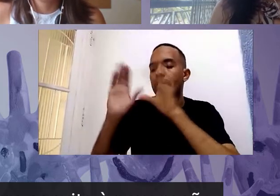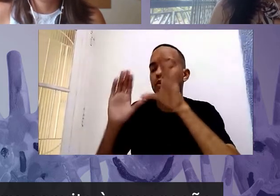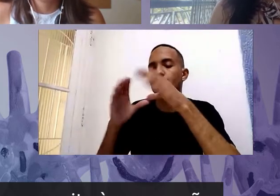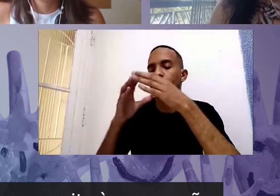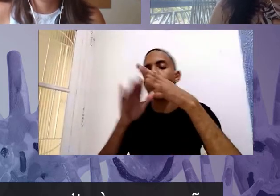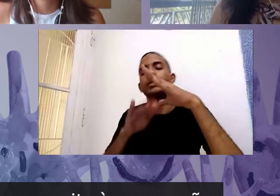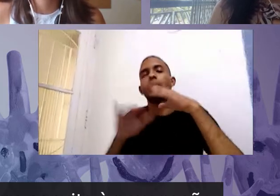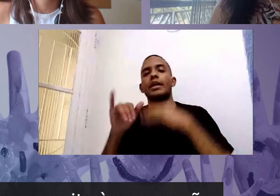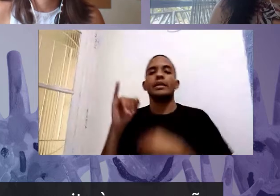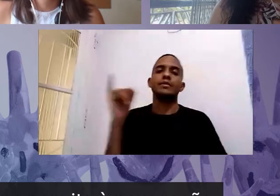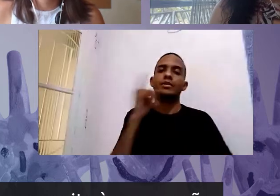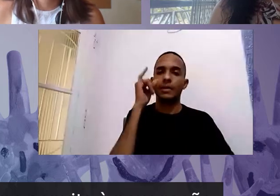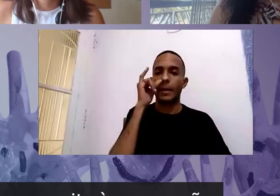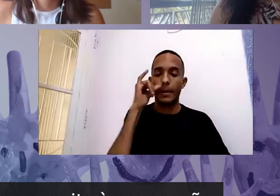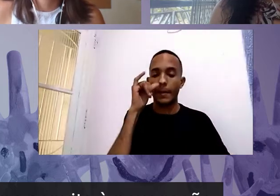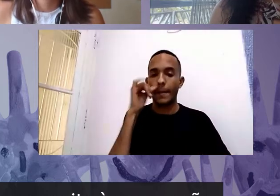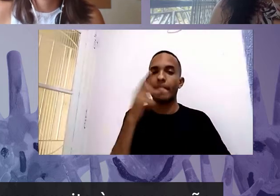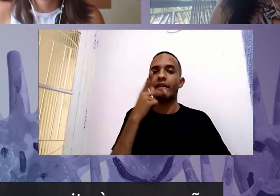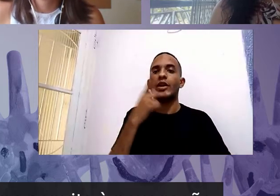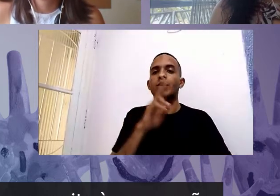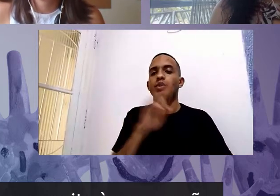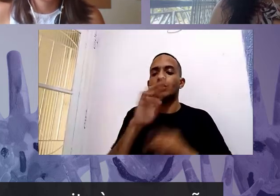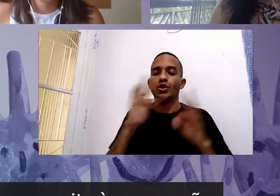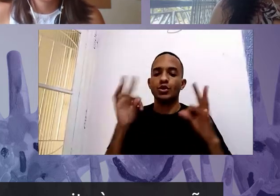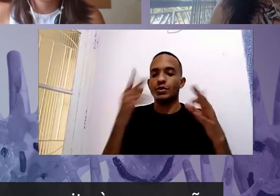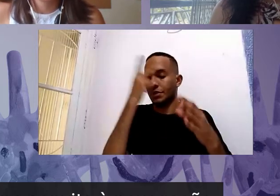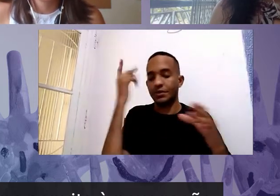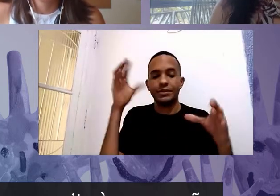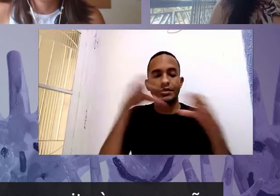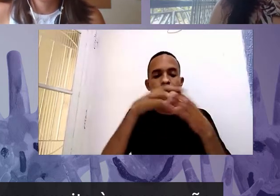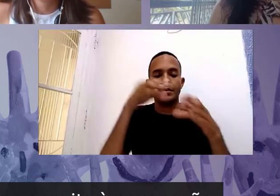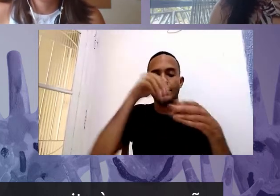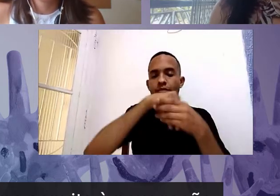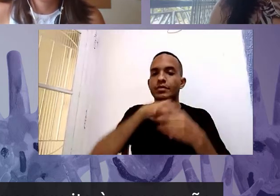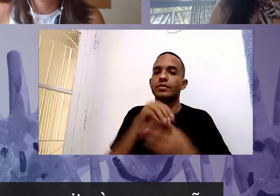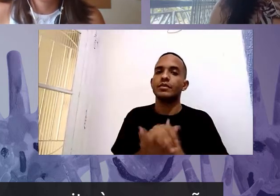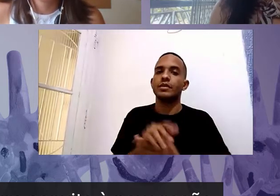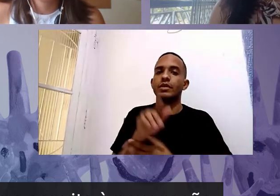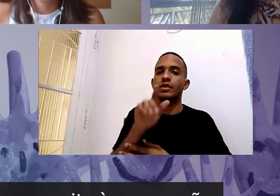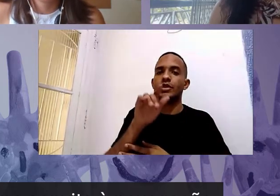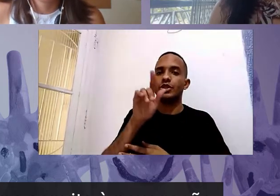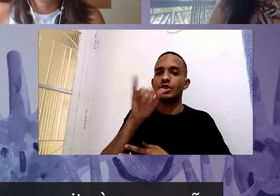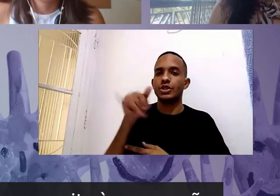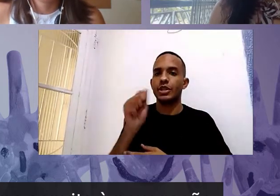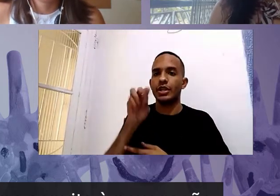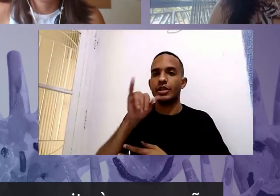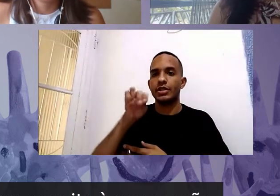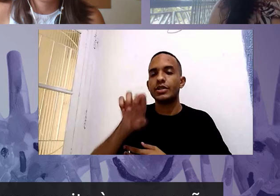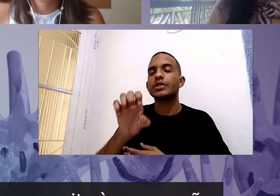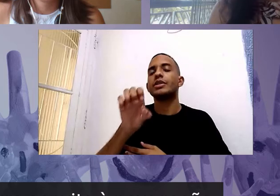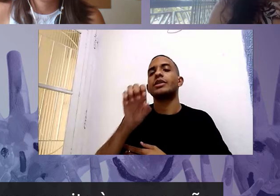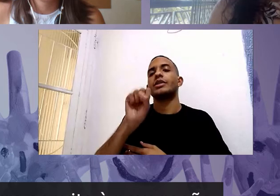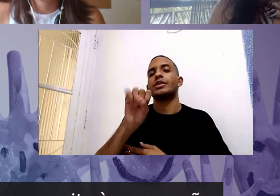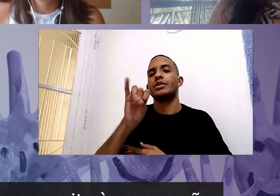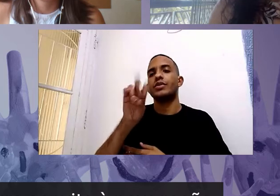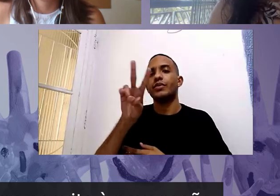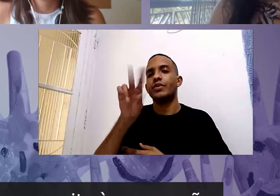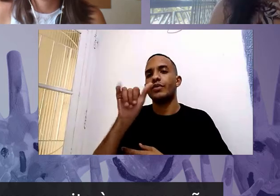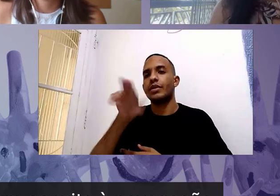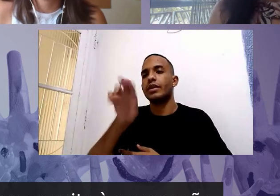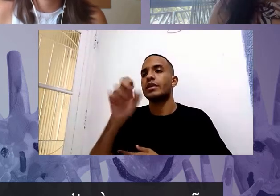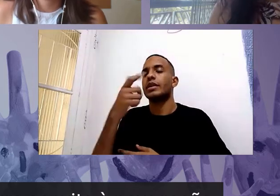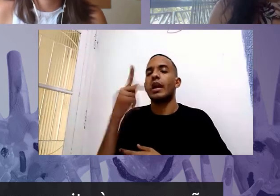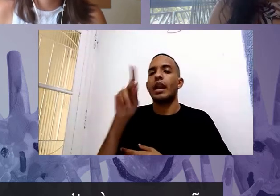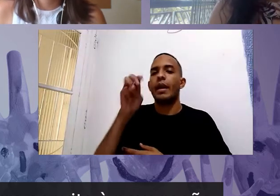acho que é interessante mencionar aqui o nome de todas as pessoas que participaram conosco. Janine Ginani, Silvânia Andrade, a nossa querida Maria Tereza,